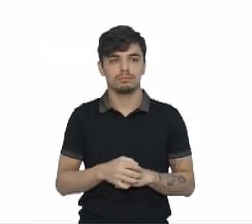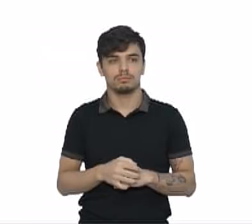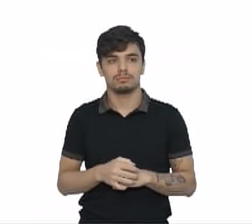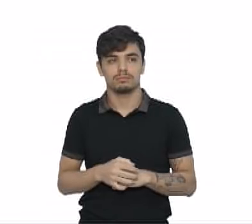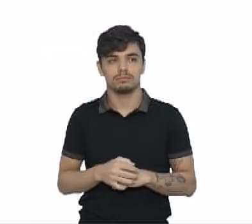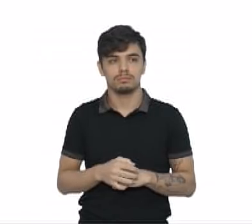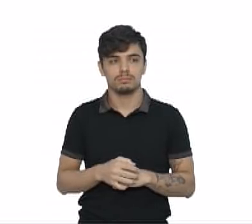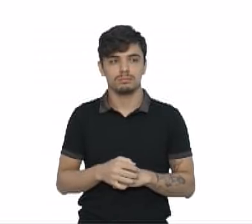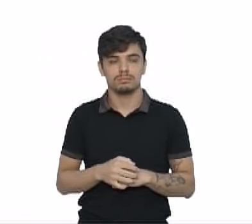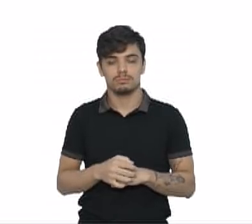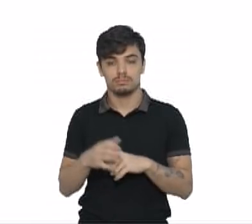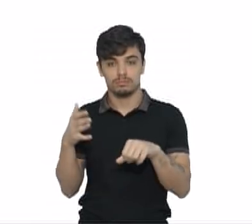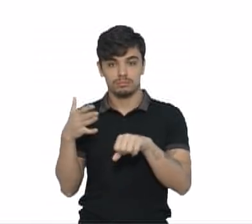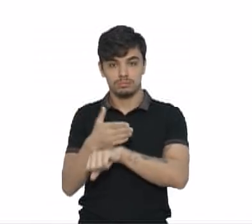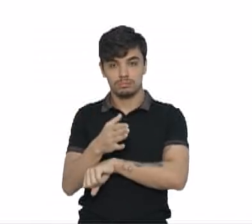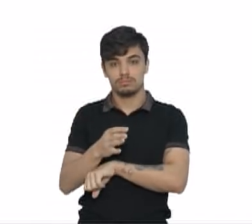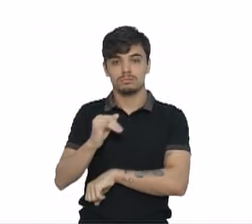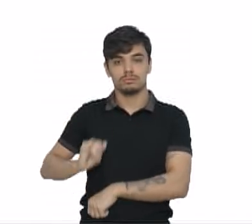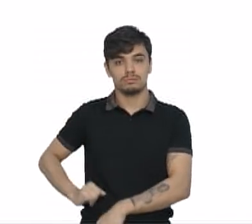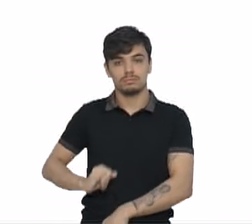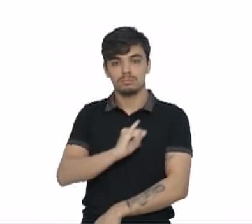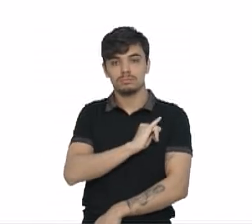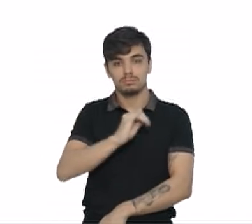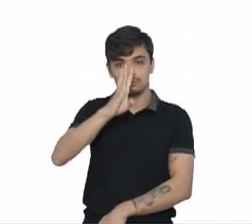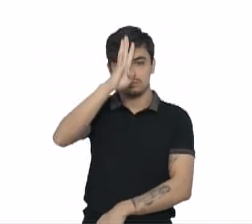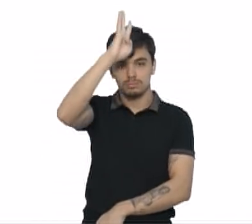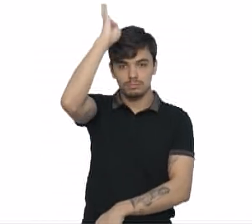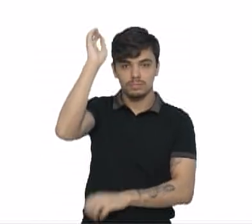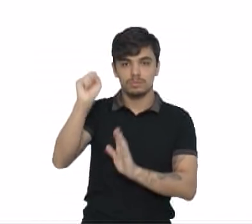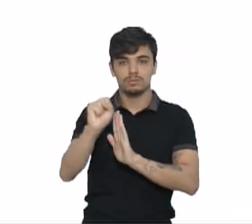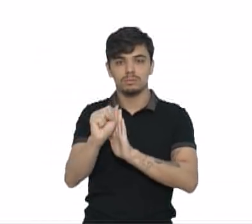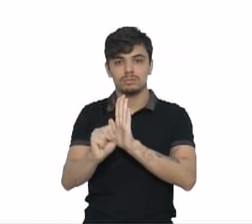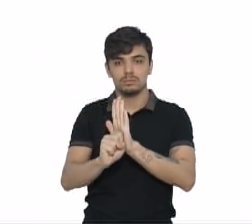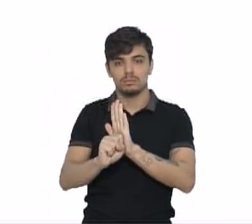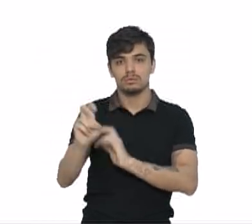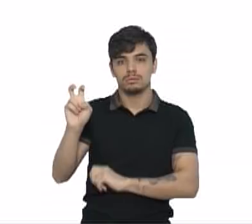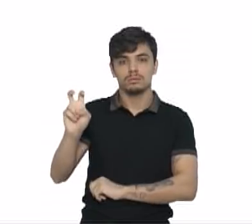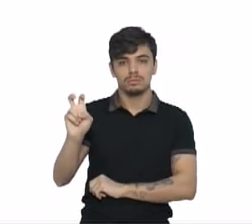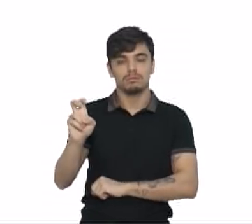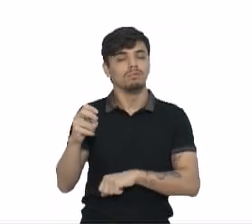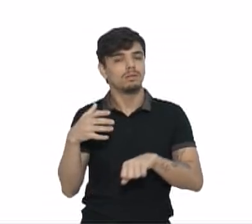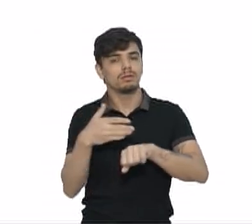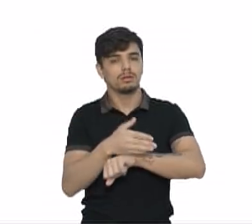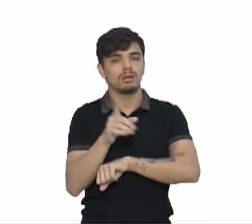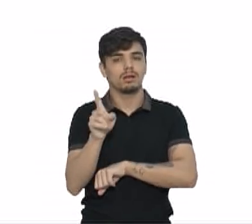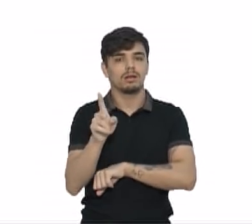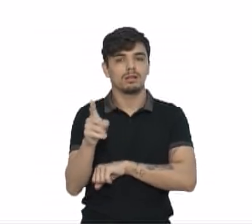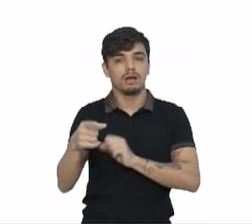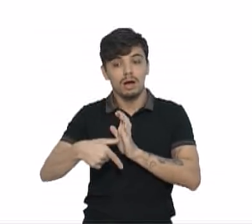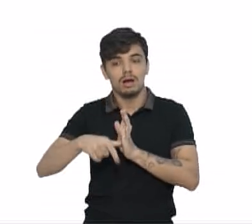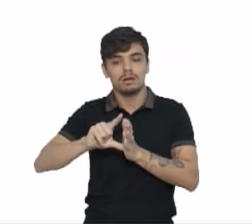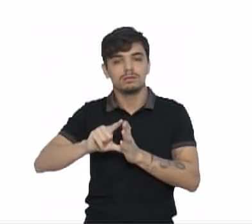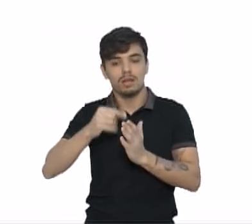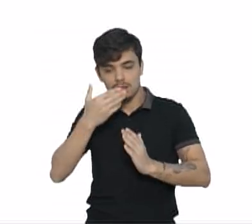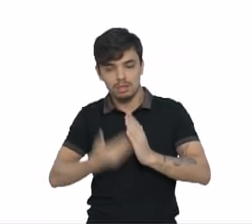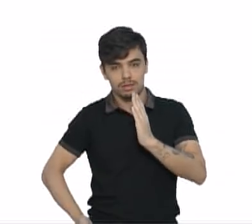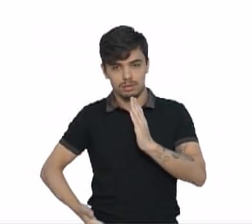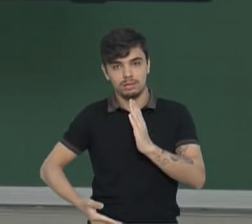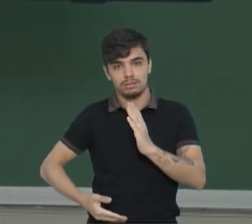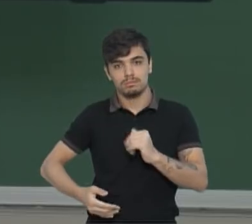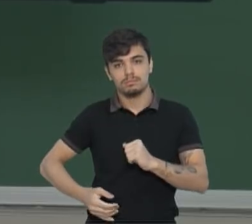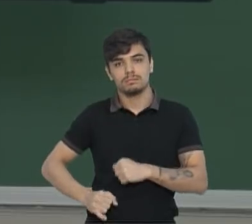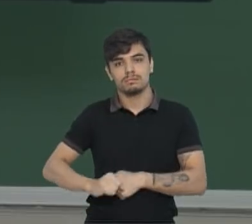oriental que penetrou no Império Romano durante o século V. Então vai penetrar, né, um pouco antes da queda do Império Romano ou após a queda. A gente não